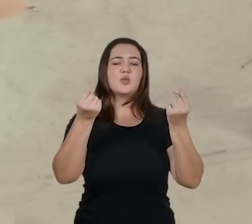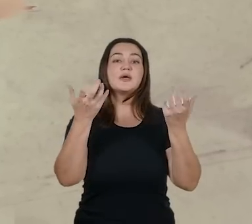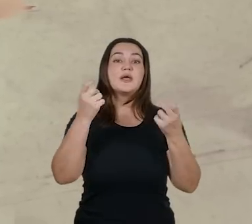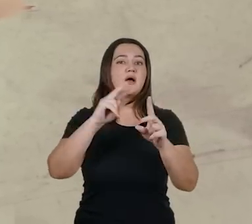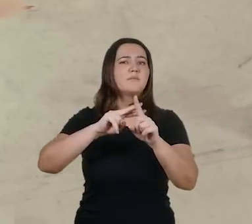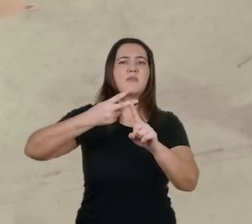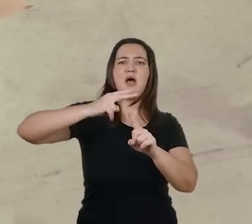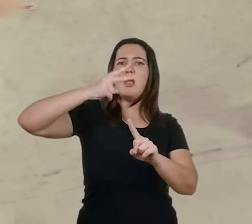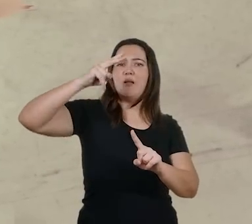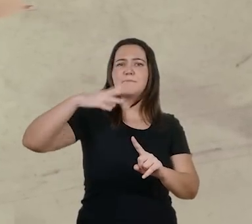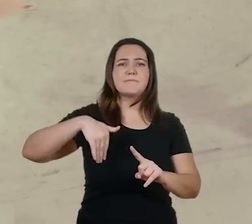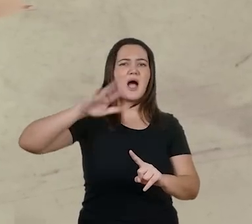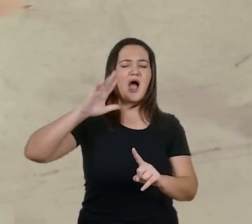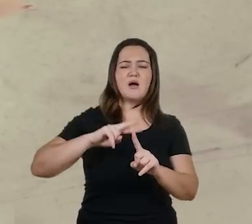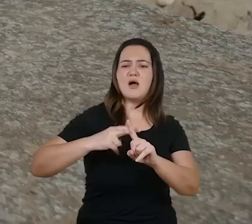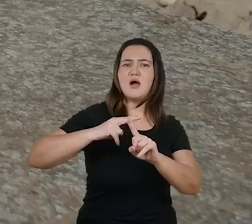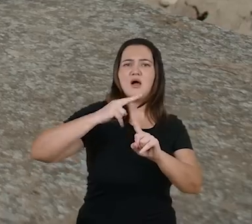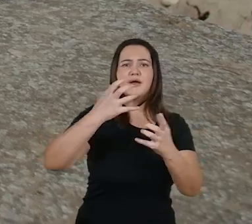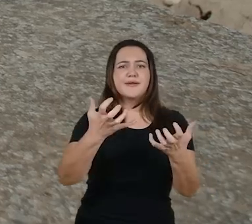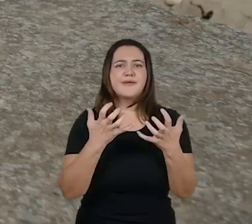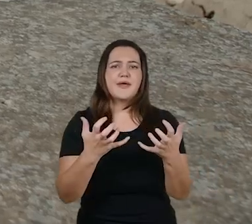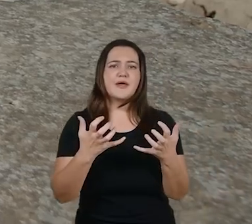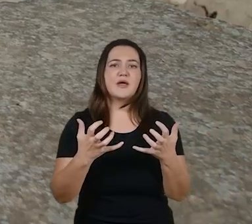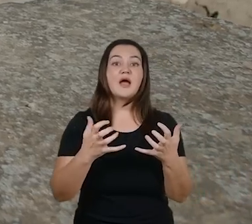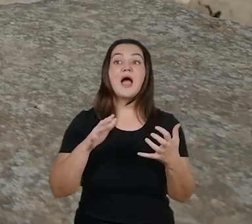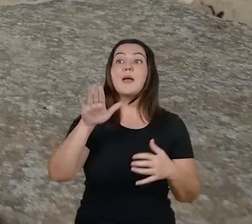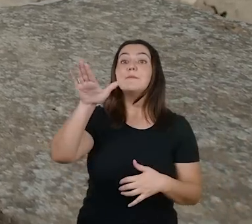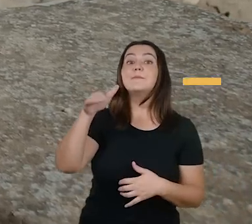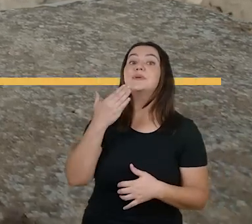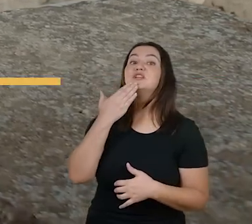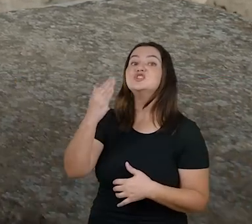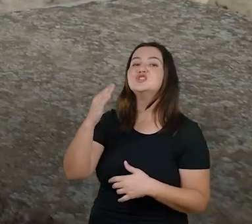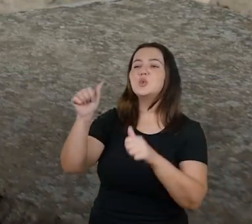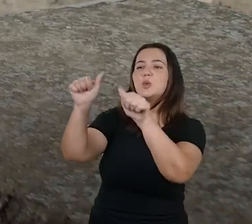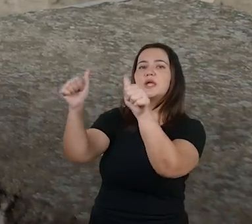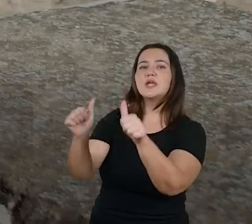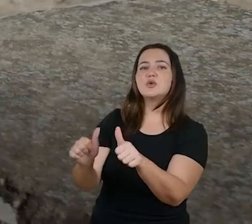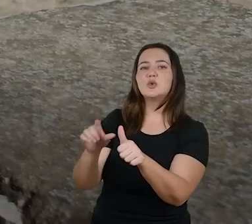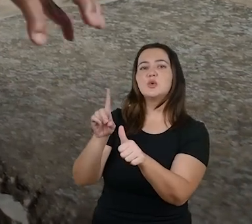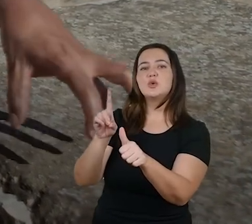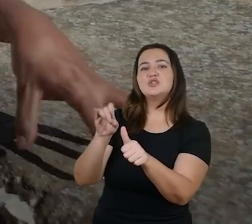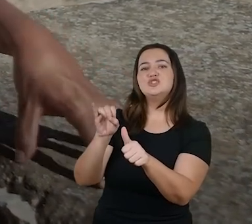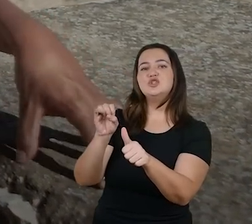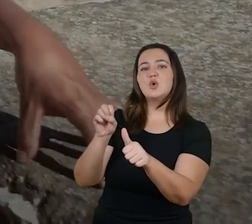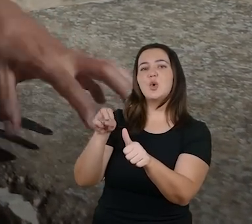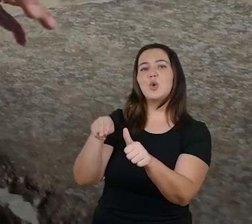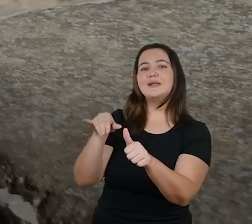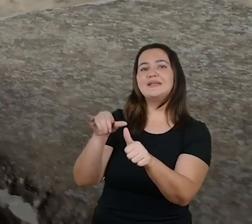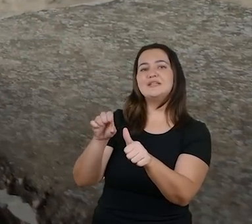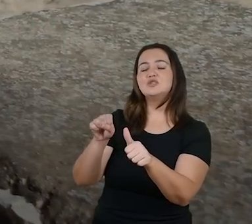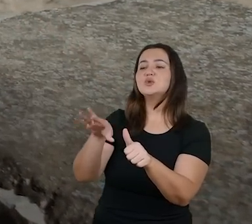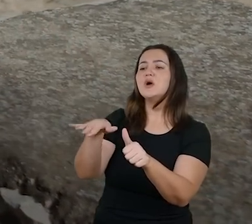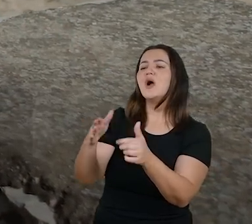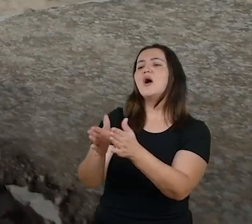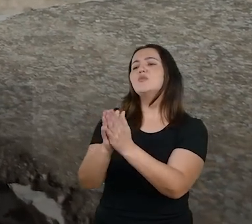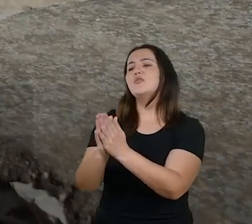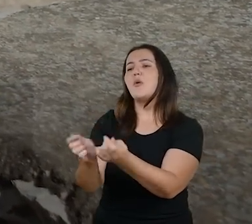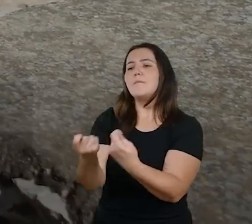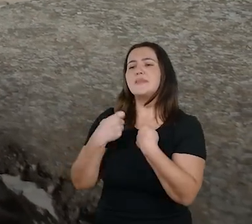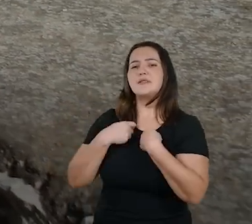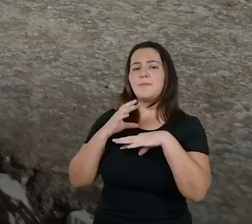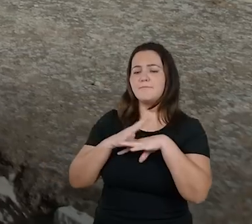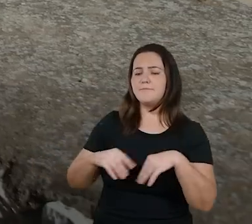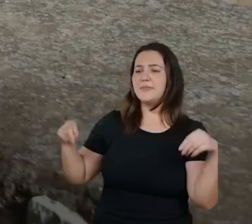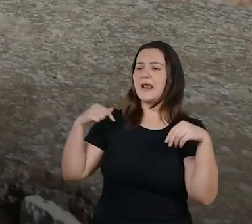era rico, mas queria ficar cada vez mais rico. E ele pediu ao deus Dioniso que tudo que ele tocasse pudesse virar